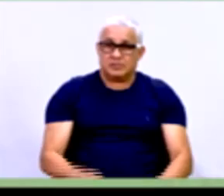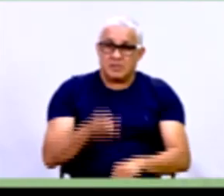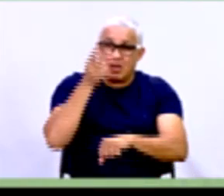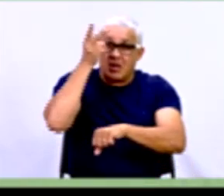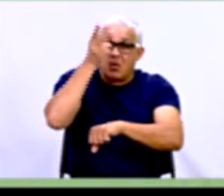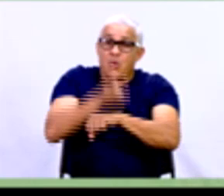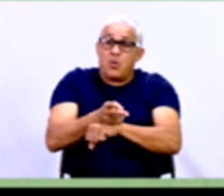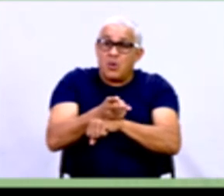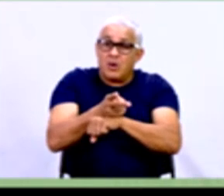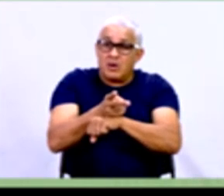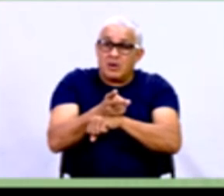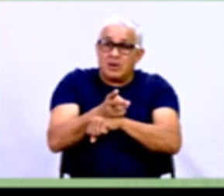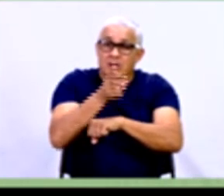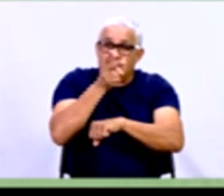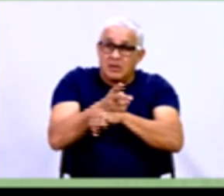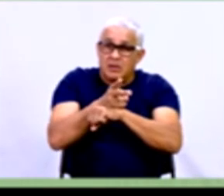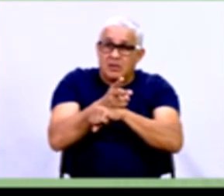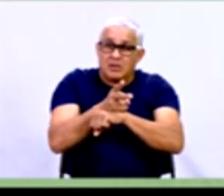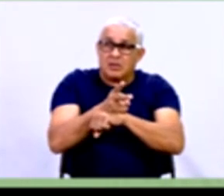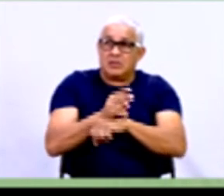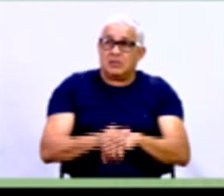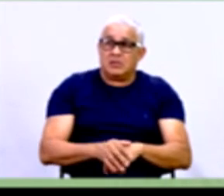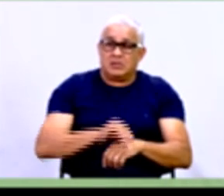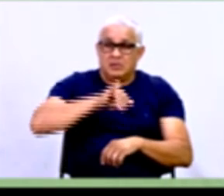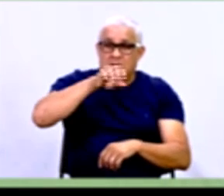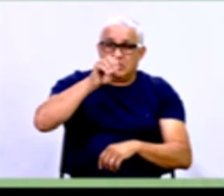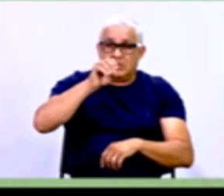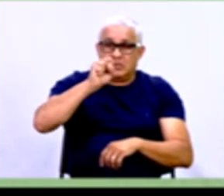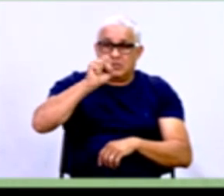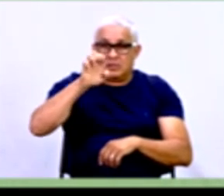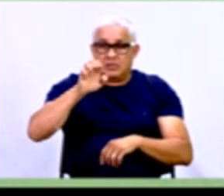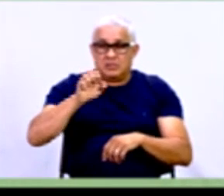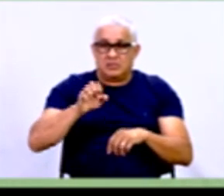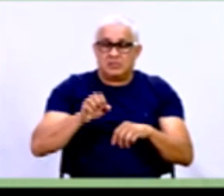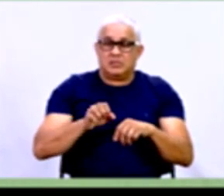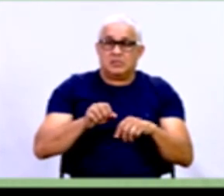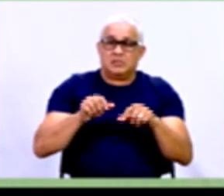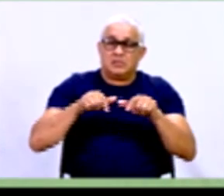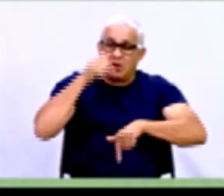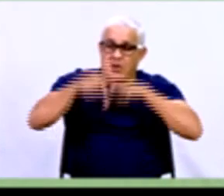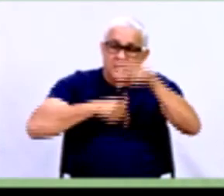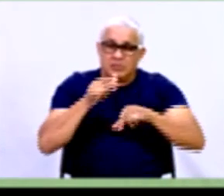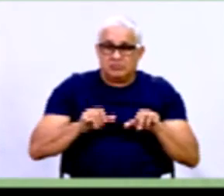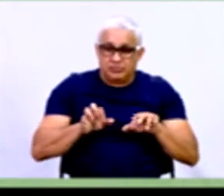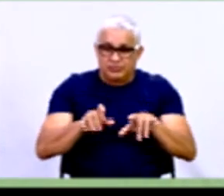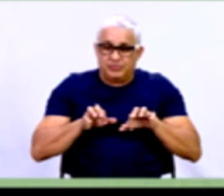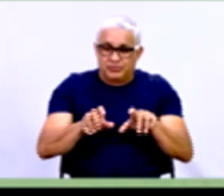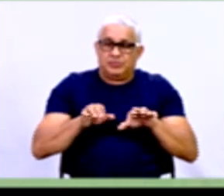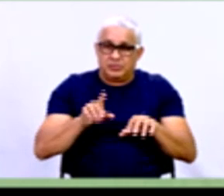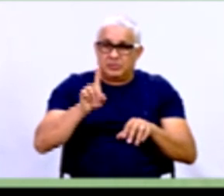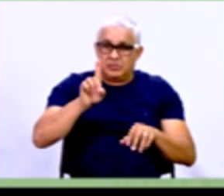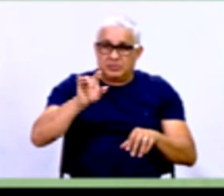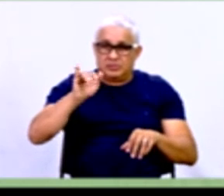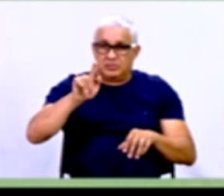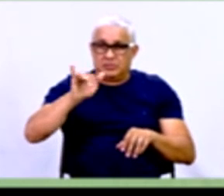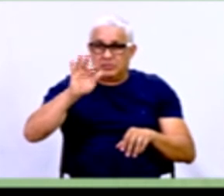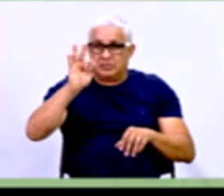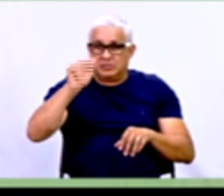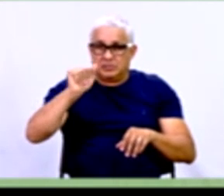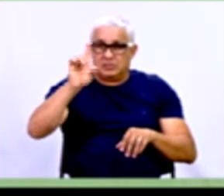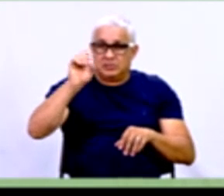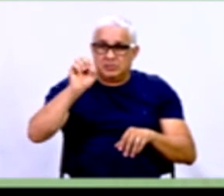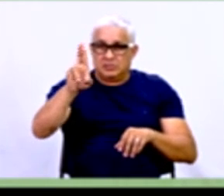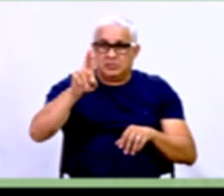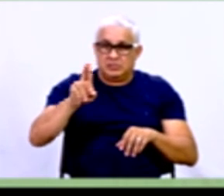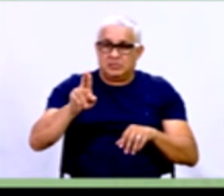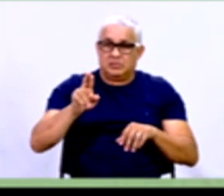nós vamos trabalhar com vocês. José trabalha como digitador numa empresa prestadora de serviços de informática. Empresa Orange,